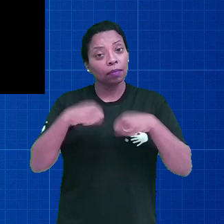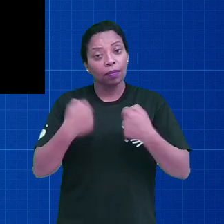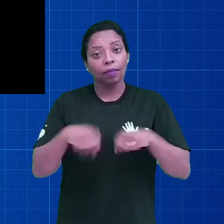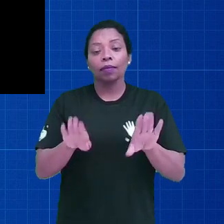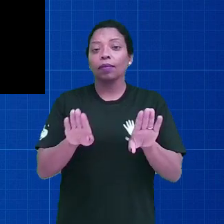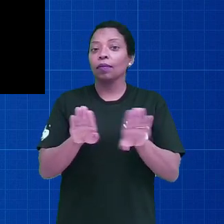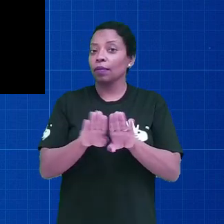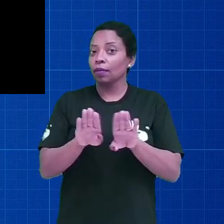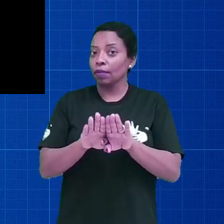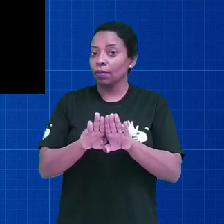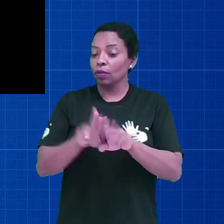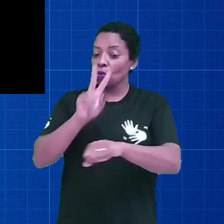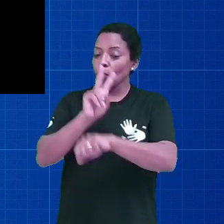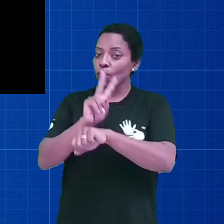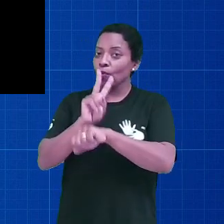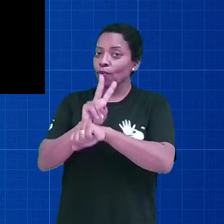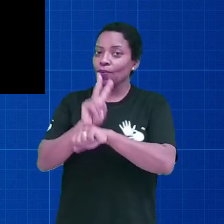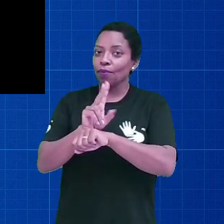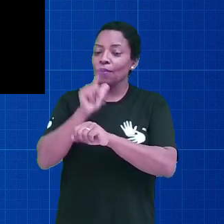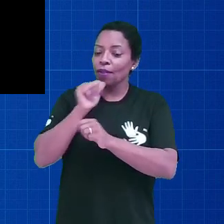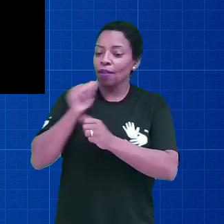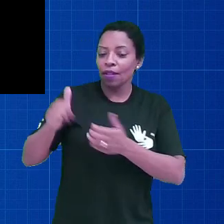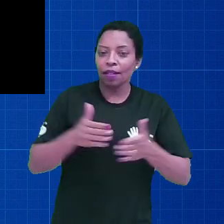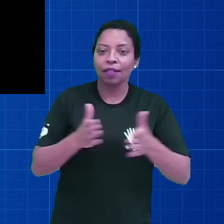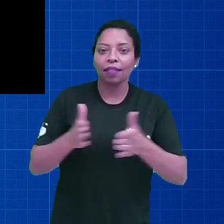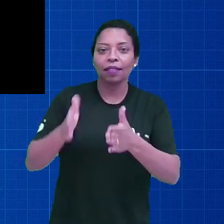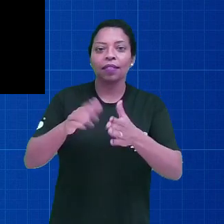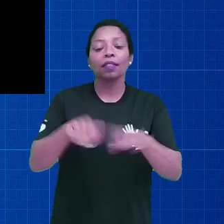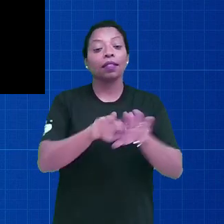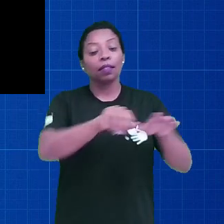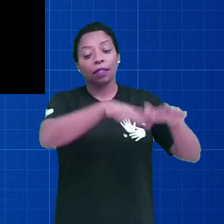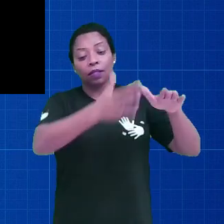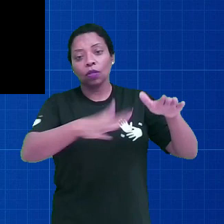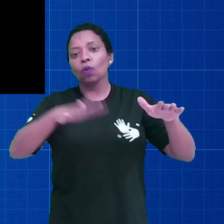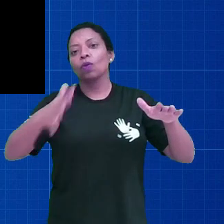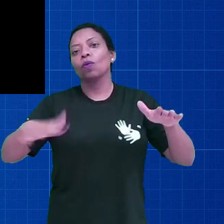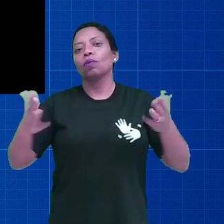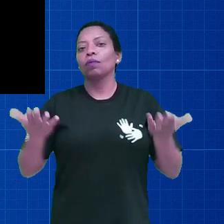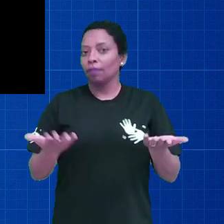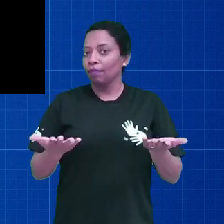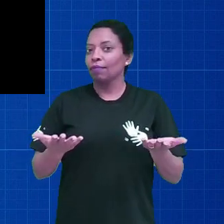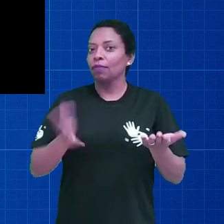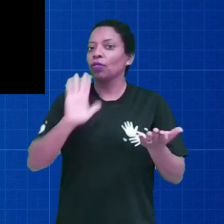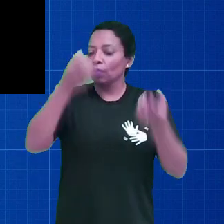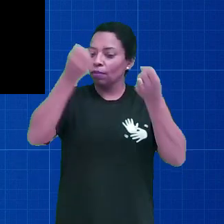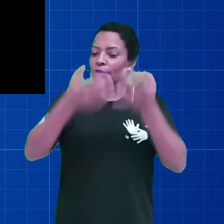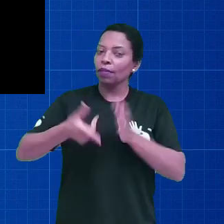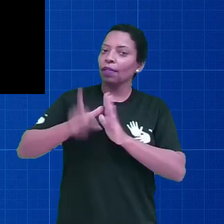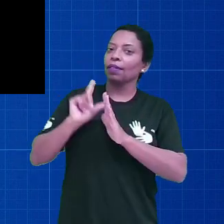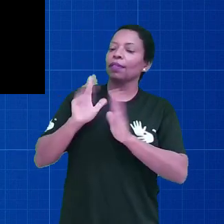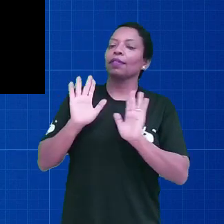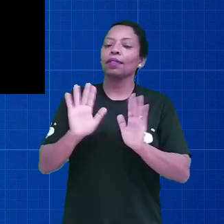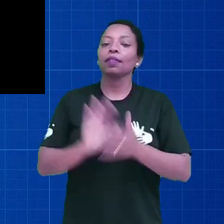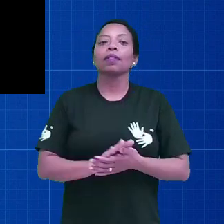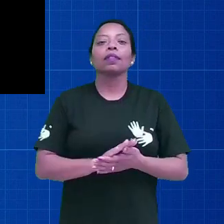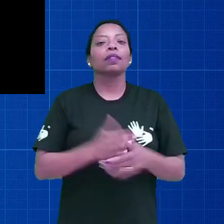dos corpos de água, sobretudo dos oceanos, como eu falei anteriormente. E, finalmente,